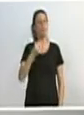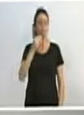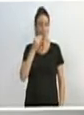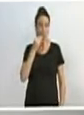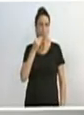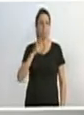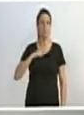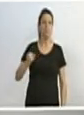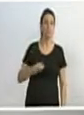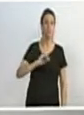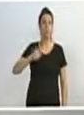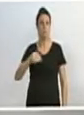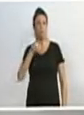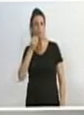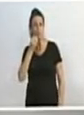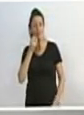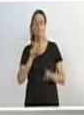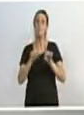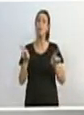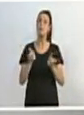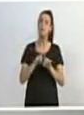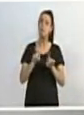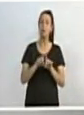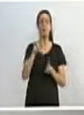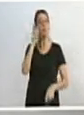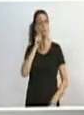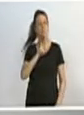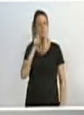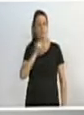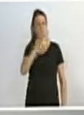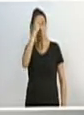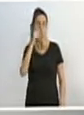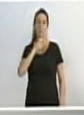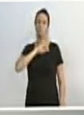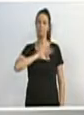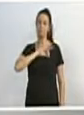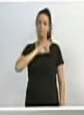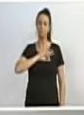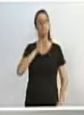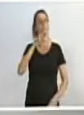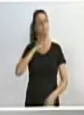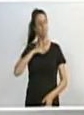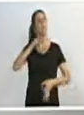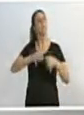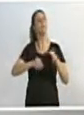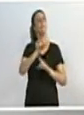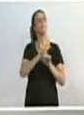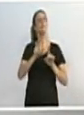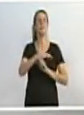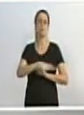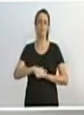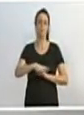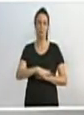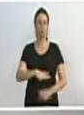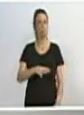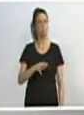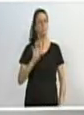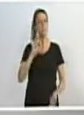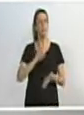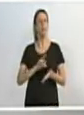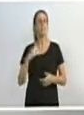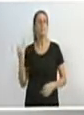oportunidades, gerando renda, gerando justiça social, porque, no meu entendimento, não existe justiça social mais adequada do que nós